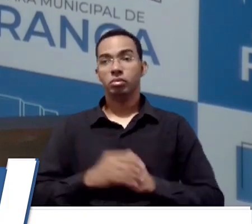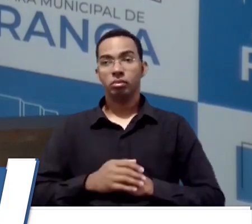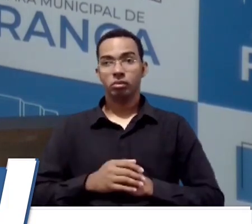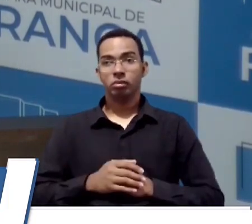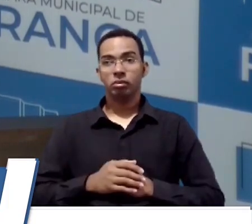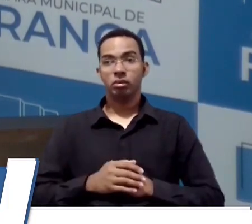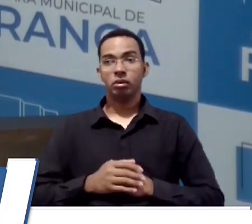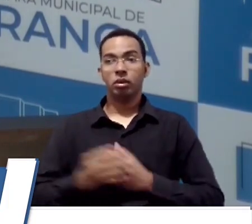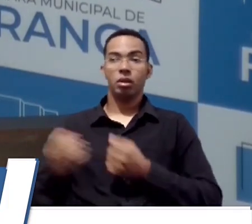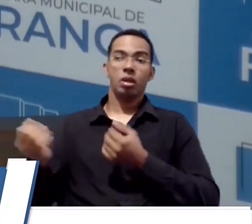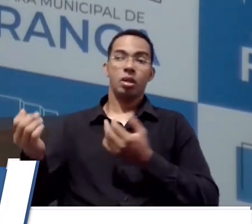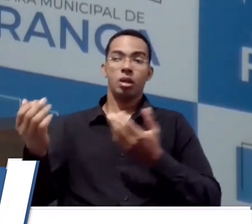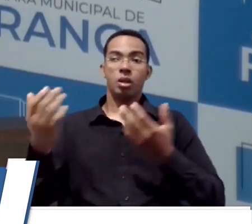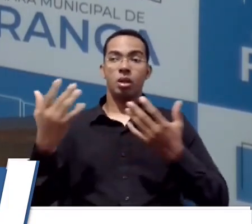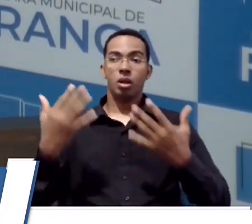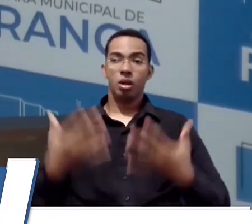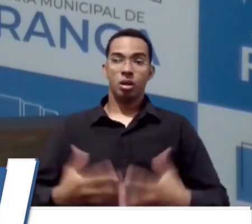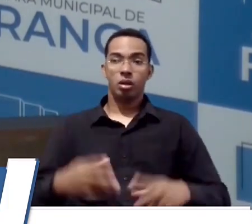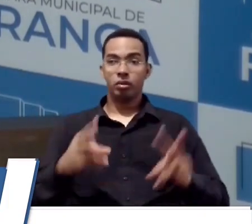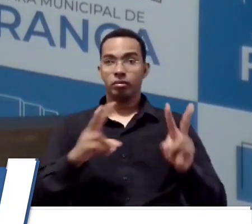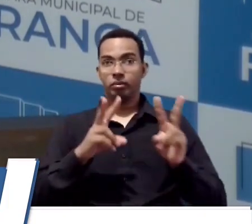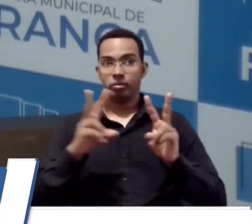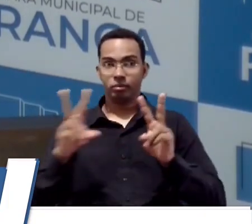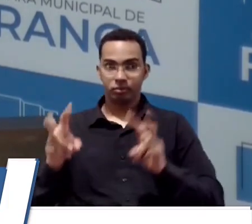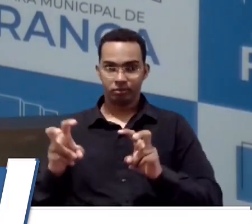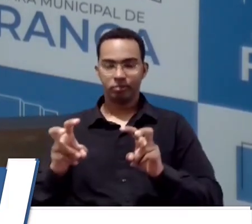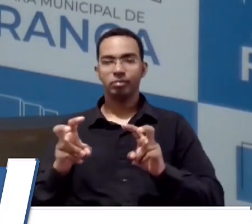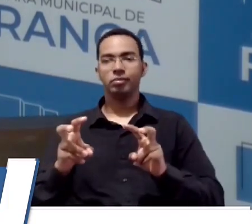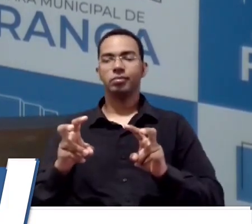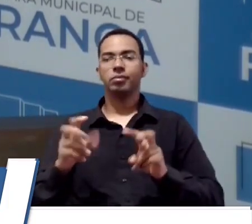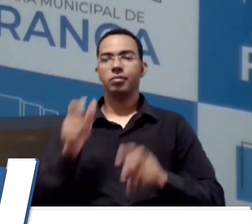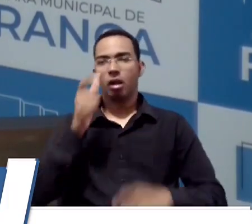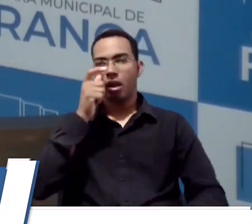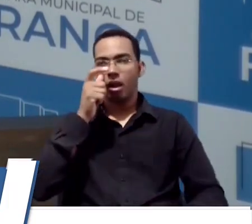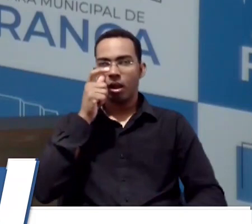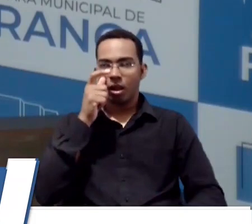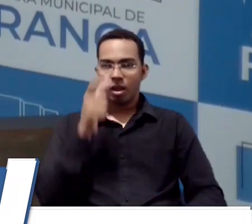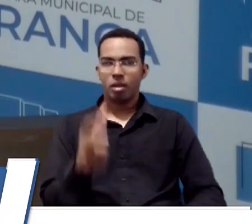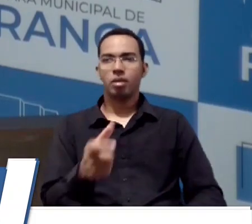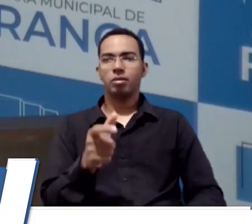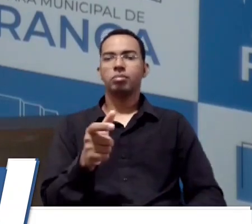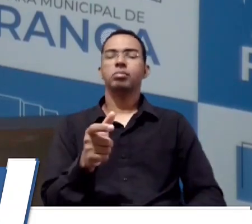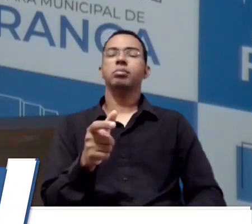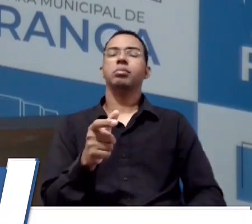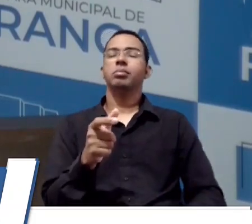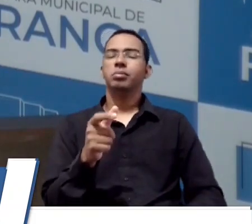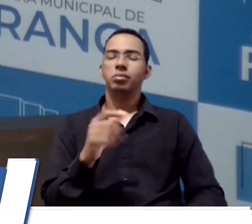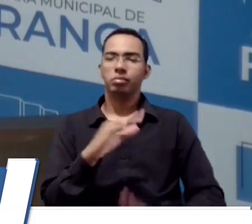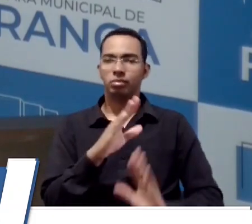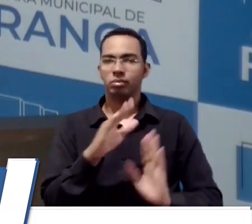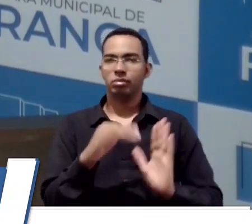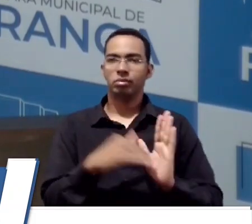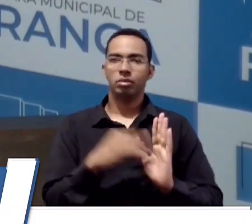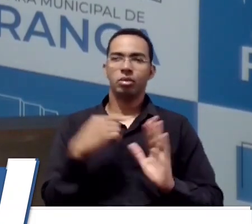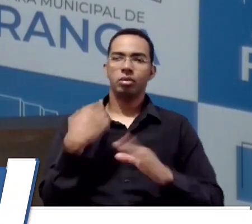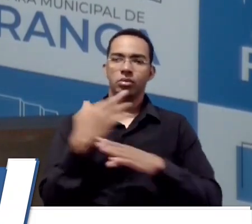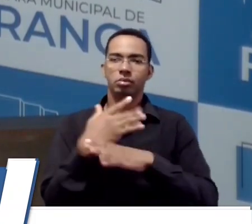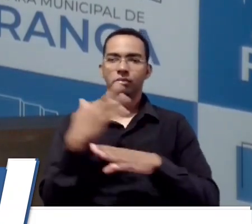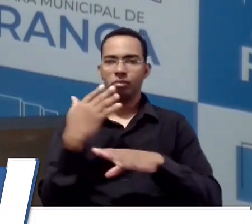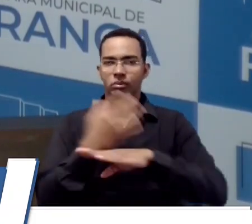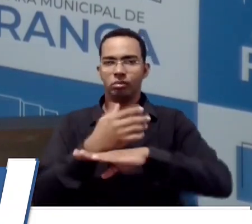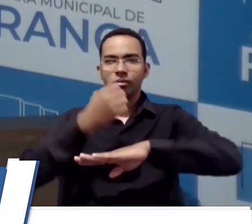trazer um assunto que interessa demasiadamente para a nossa cidade